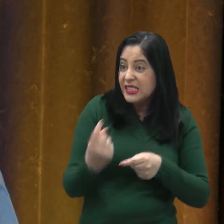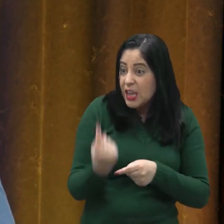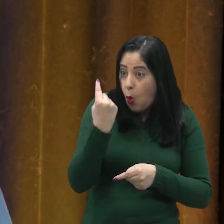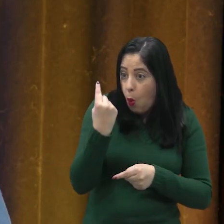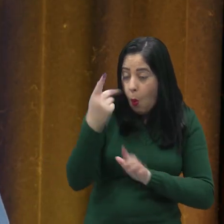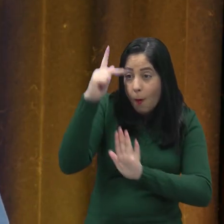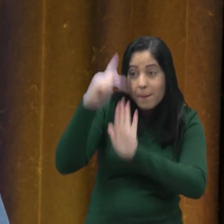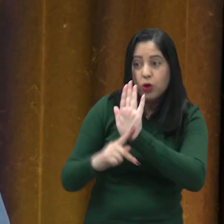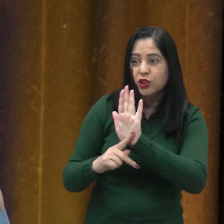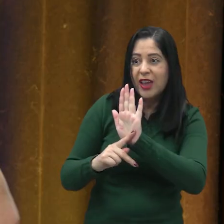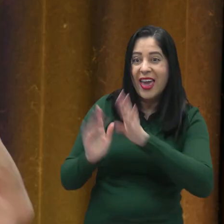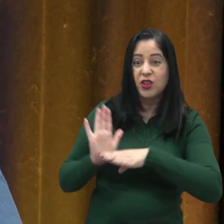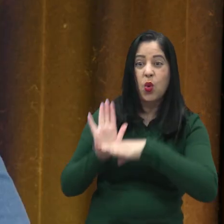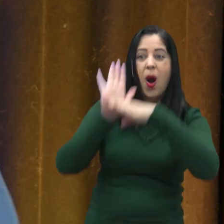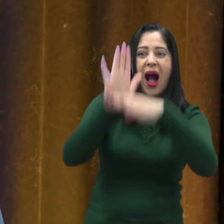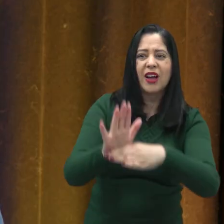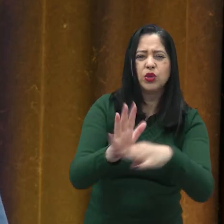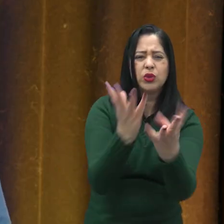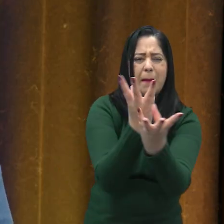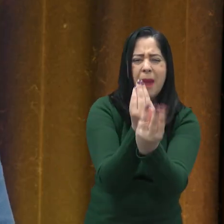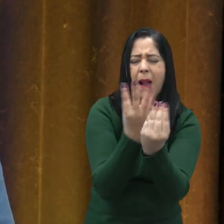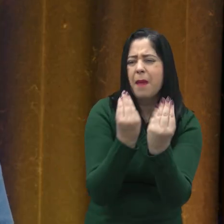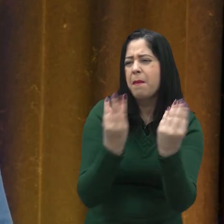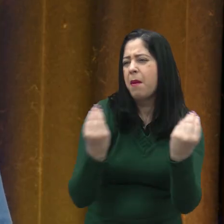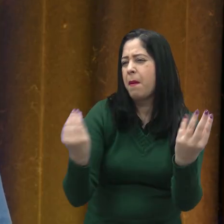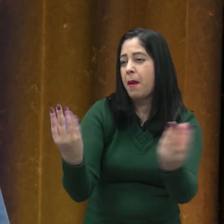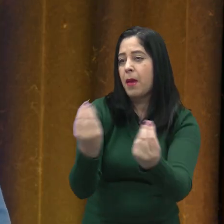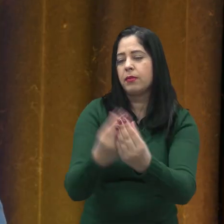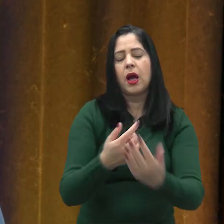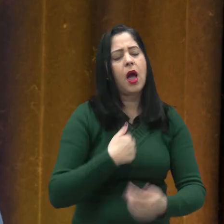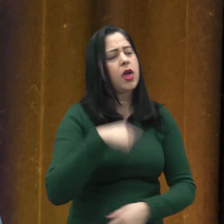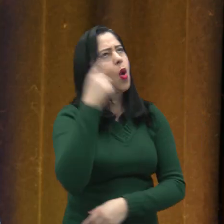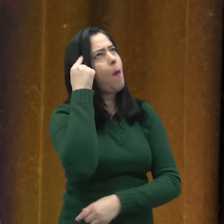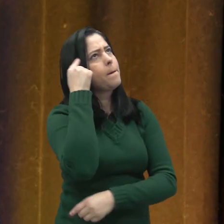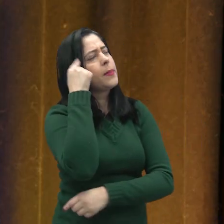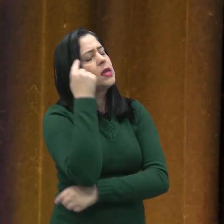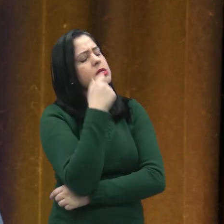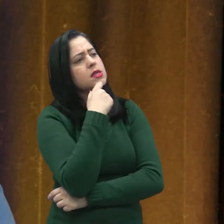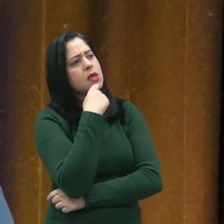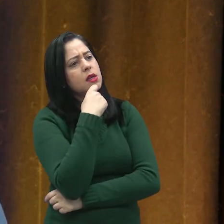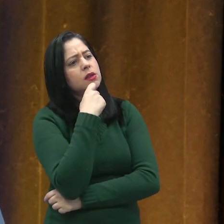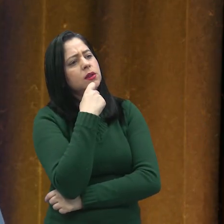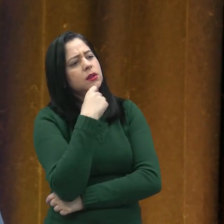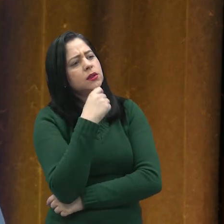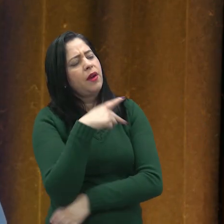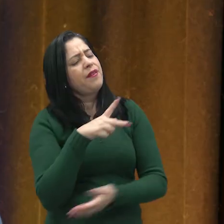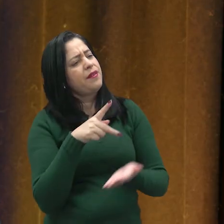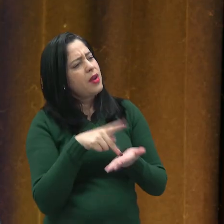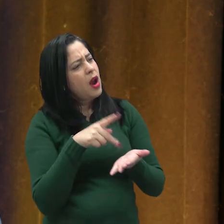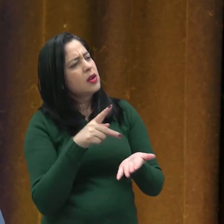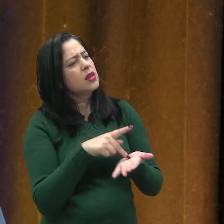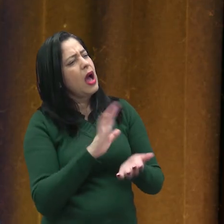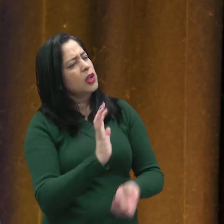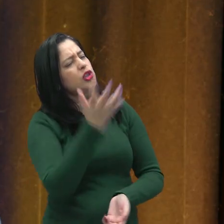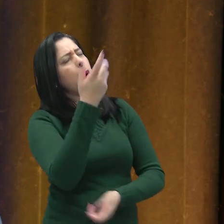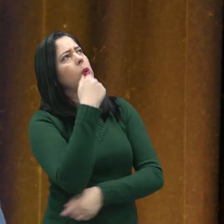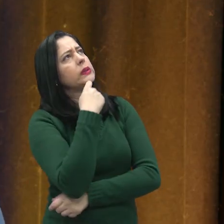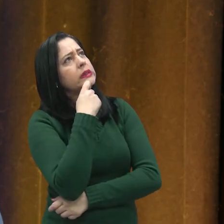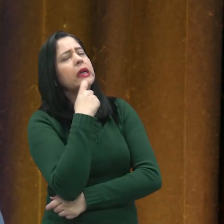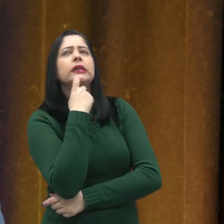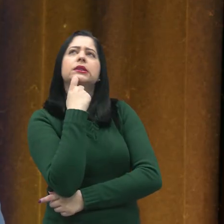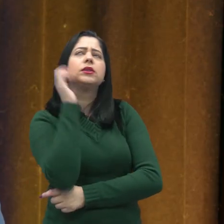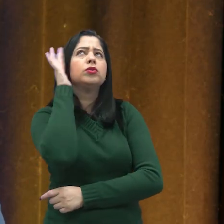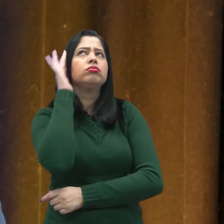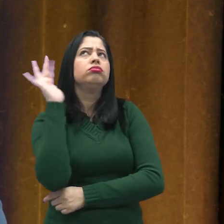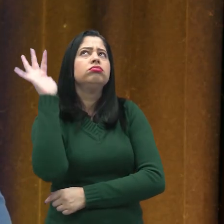projeto que você faça, você ajuda milhares de pessoas. Foi ali que eu fiquei pensando: nossa, isso é verdade? Isso acontece? Será que é